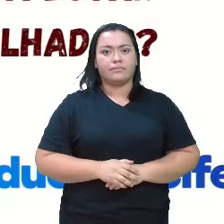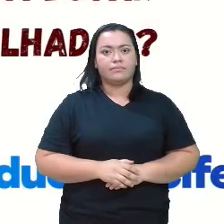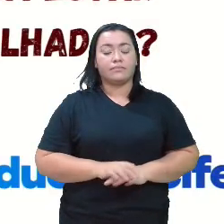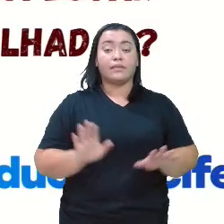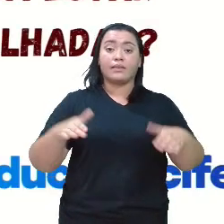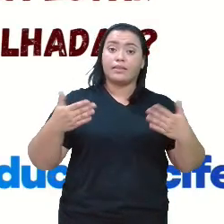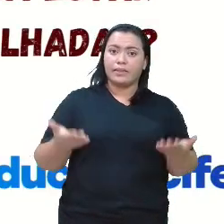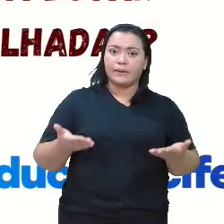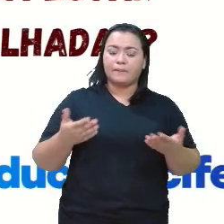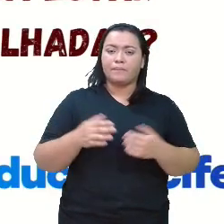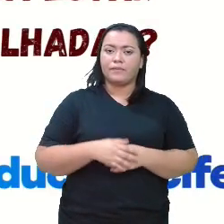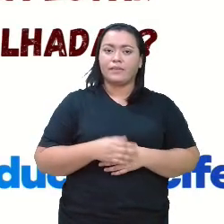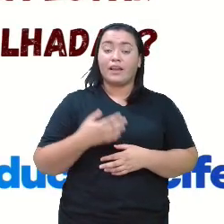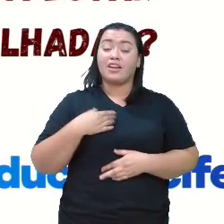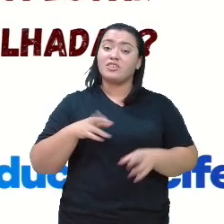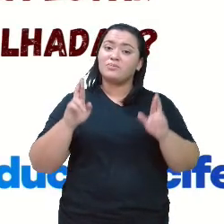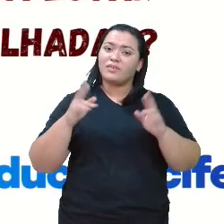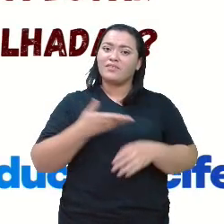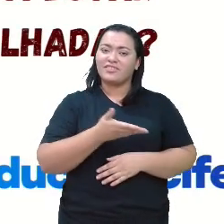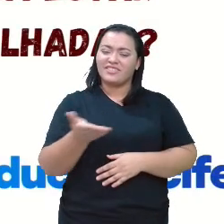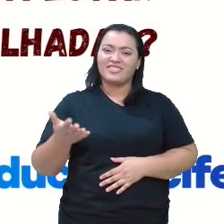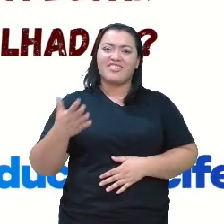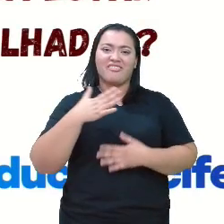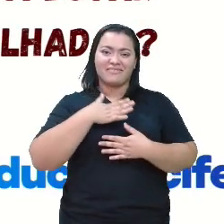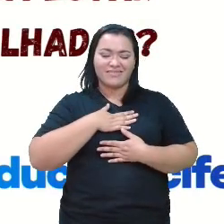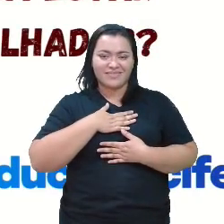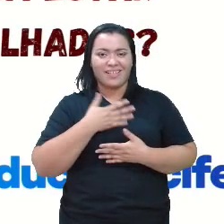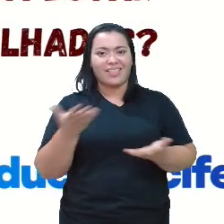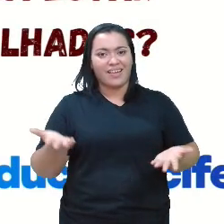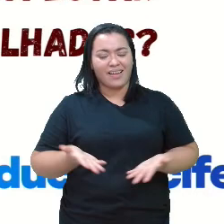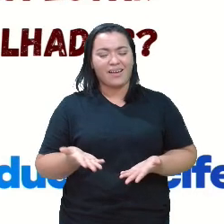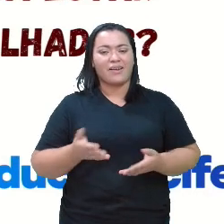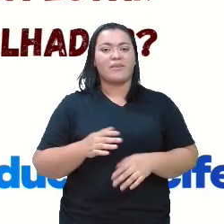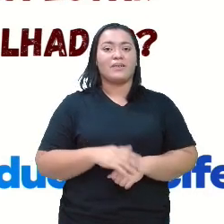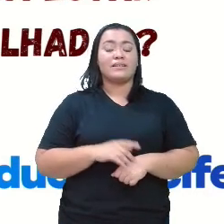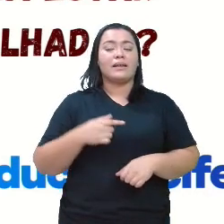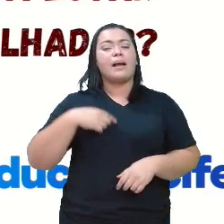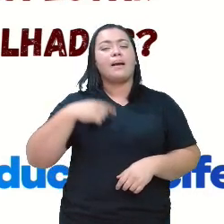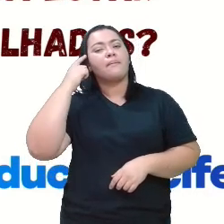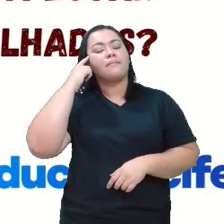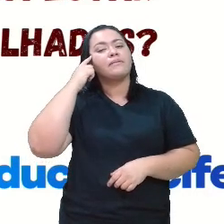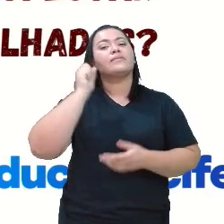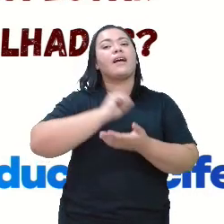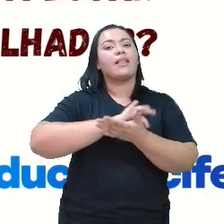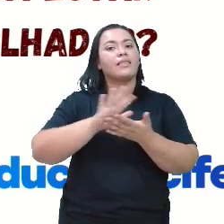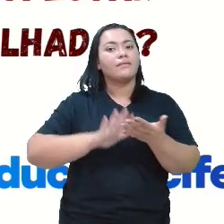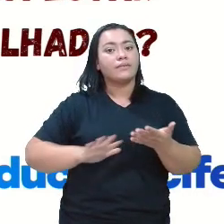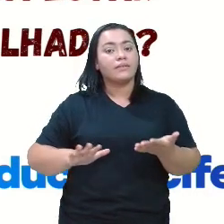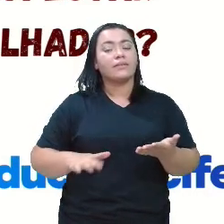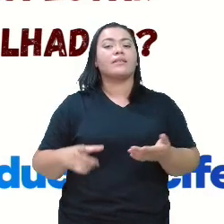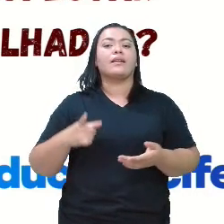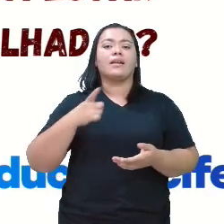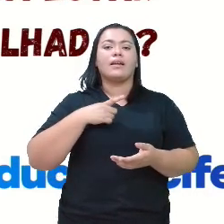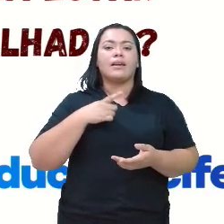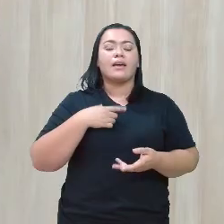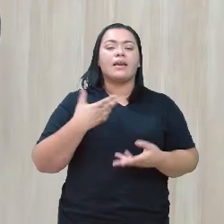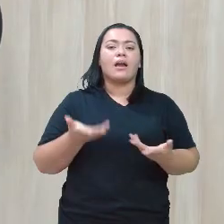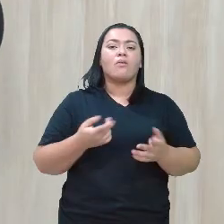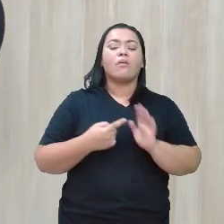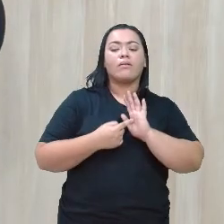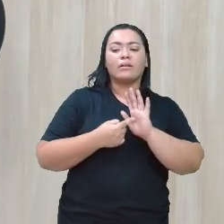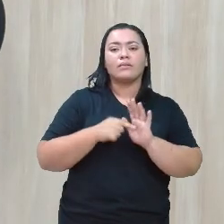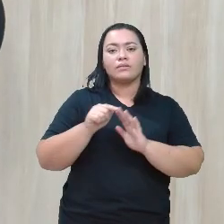Então, espero que vocês tenham gostado, né, dessa parte de pensar em atividades a partir das propensões.